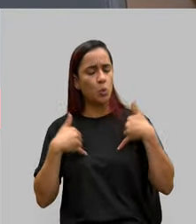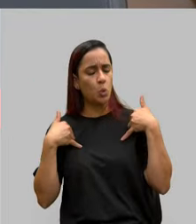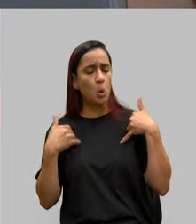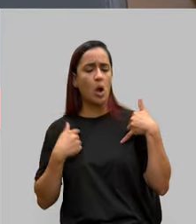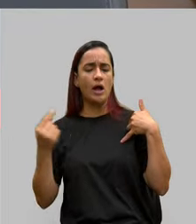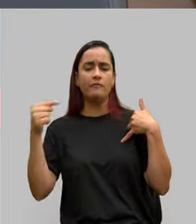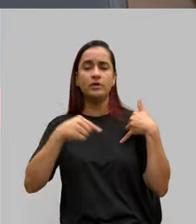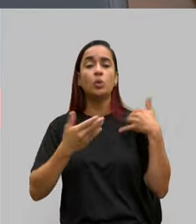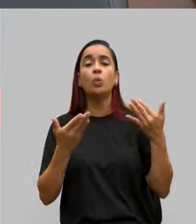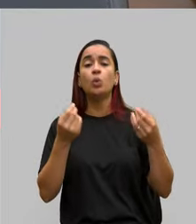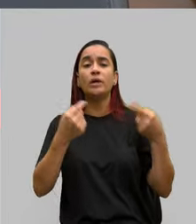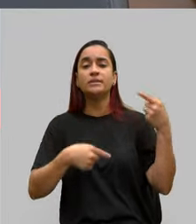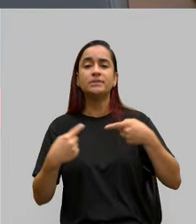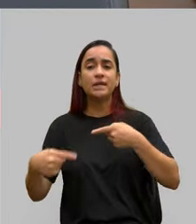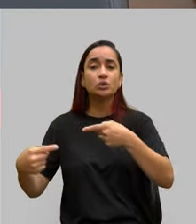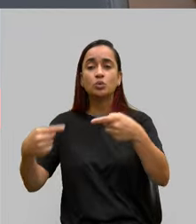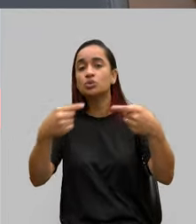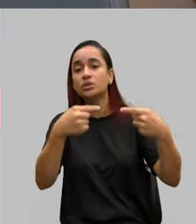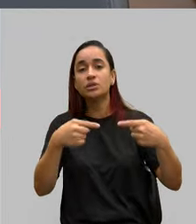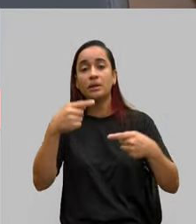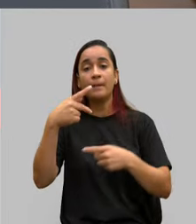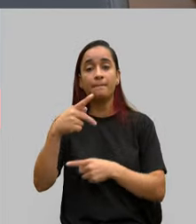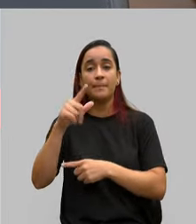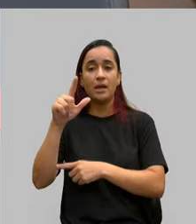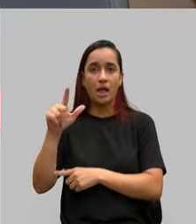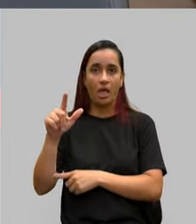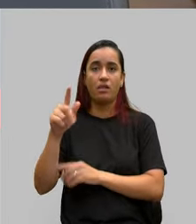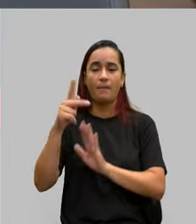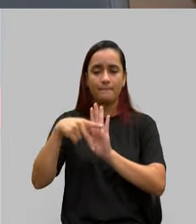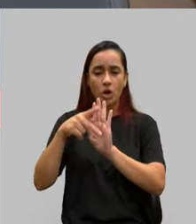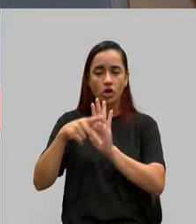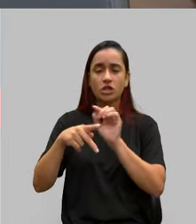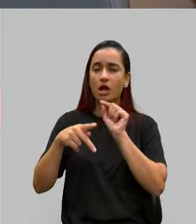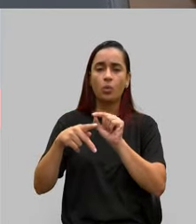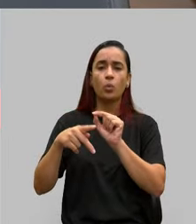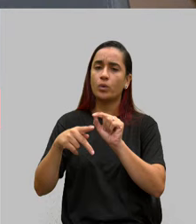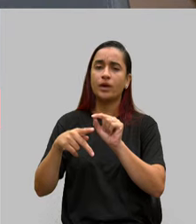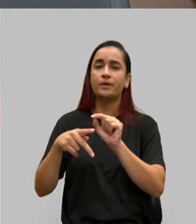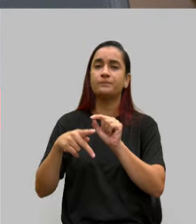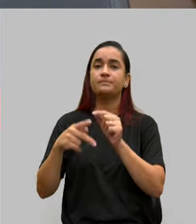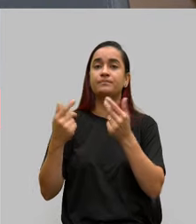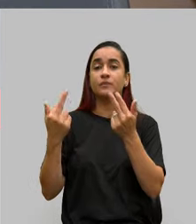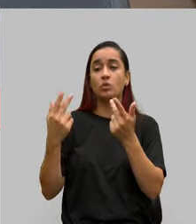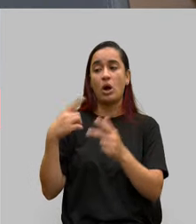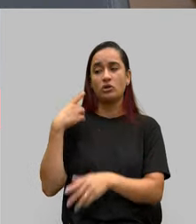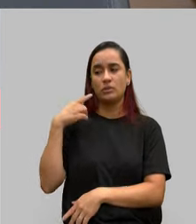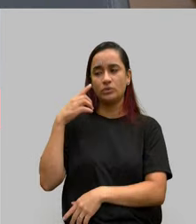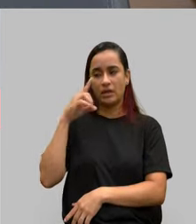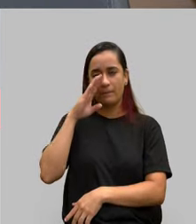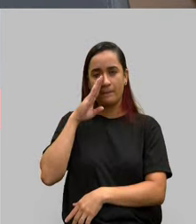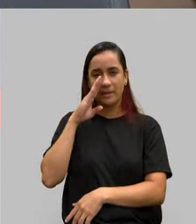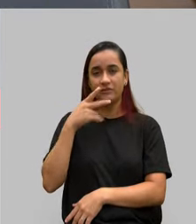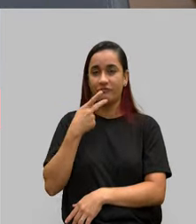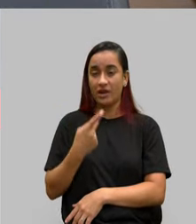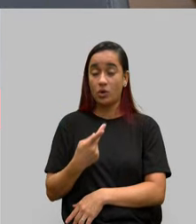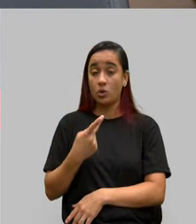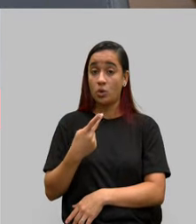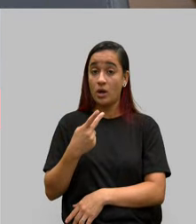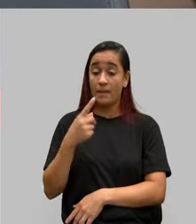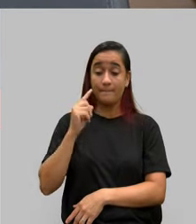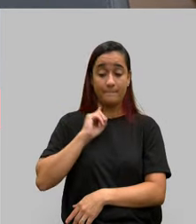discutindo um PL que Como diz a nossa deputada beatri Sequeira Minas está